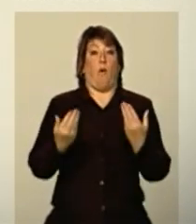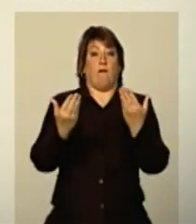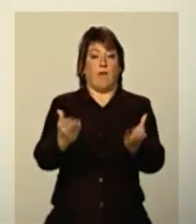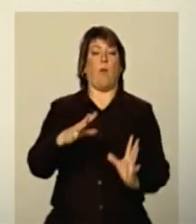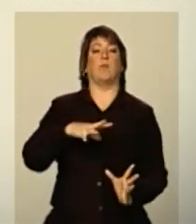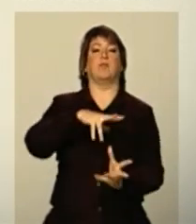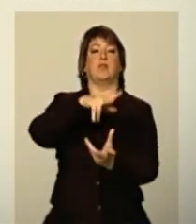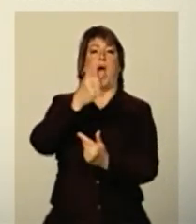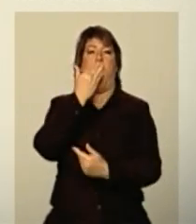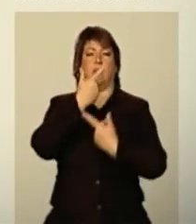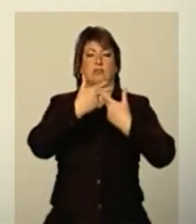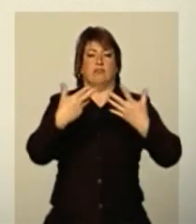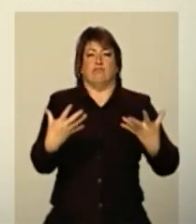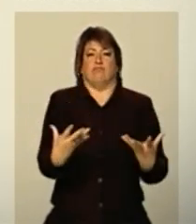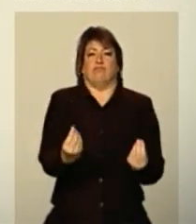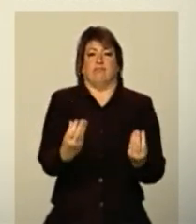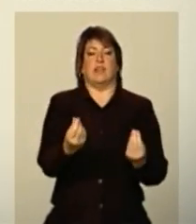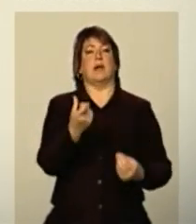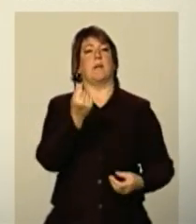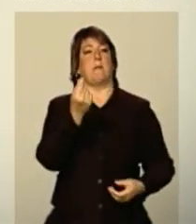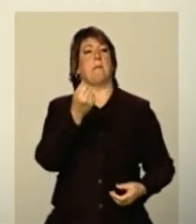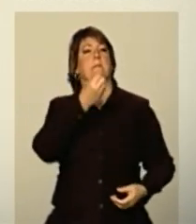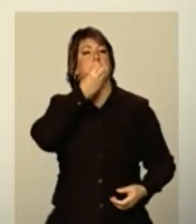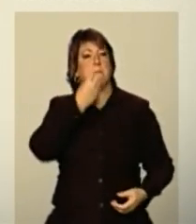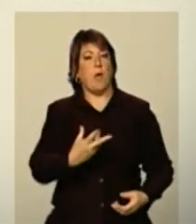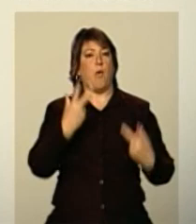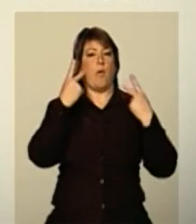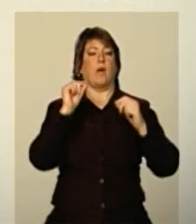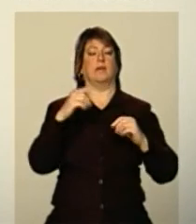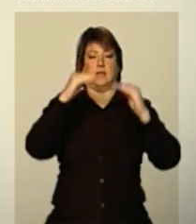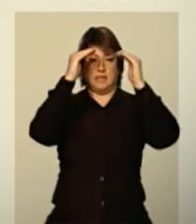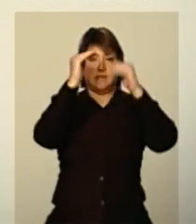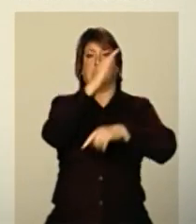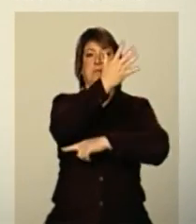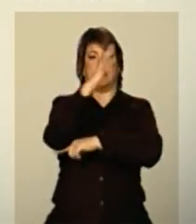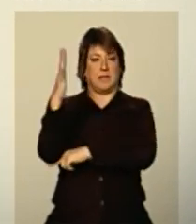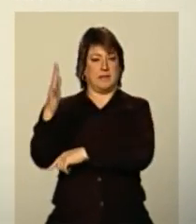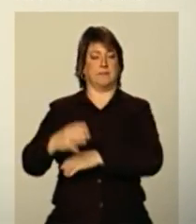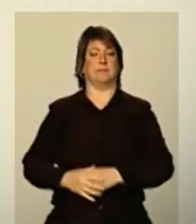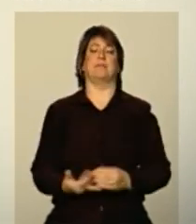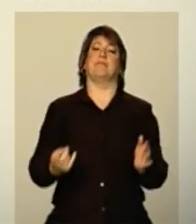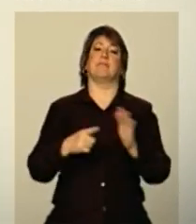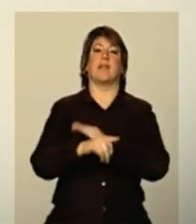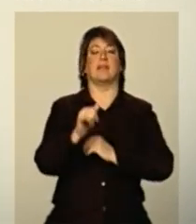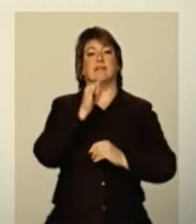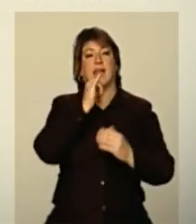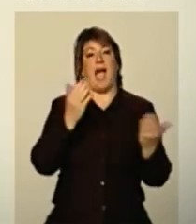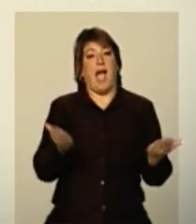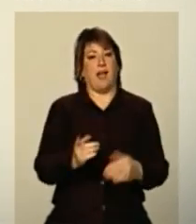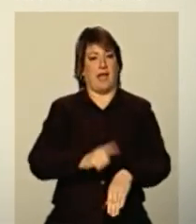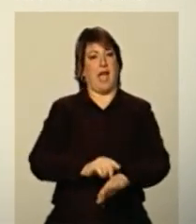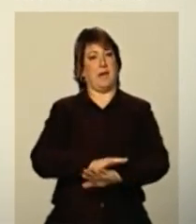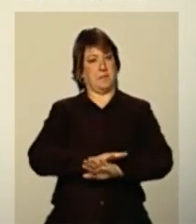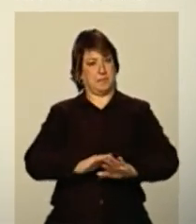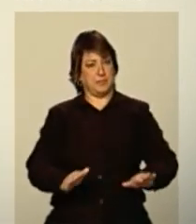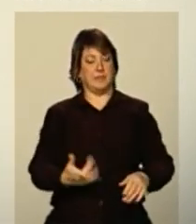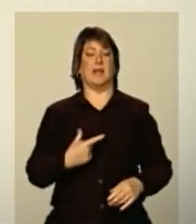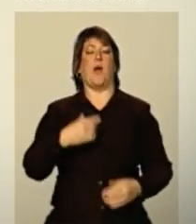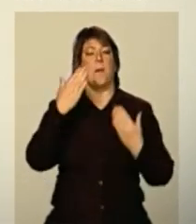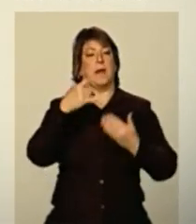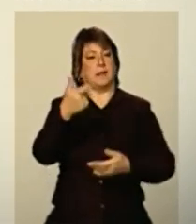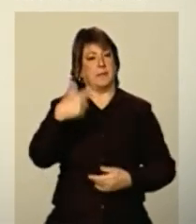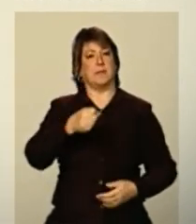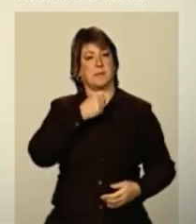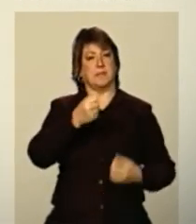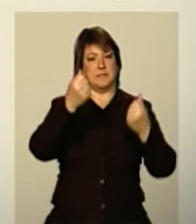ao mundo comida farta, preço justo e com respeito ao meio ambiente. Presidenta, infelizmente o nosso tempo hoje chegou ao fim. Obrigado